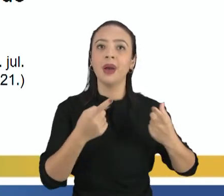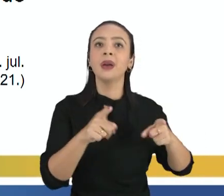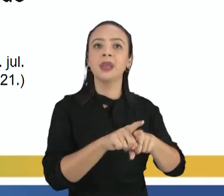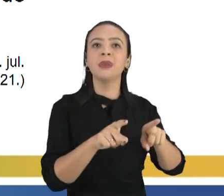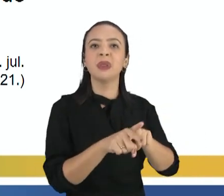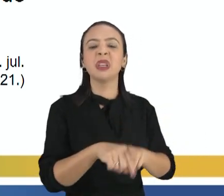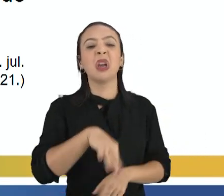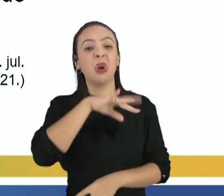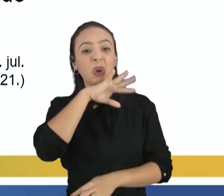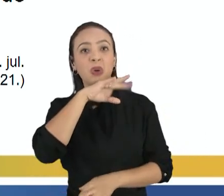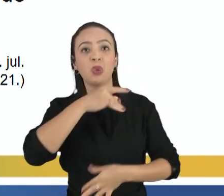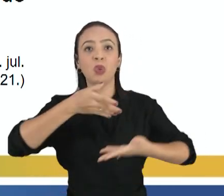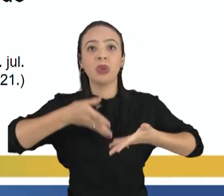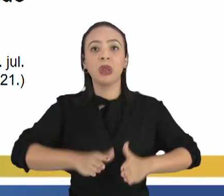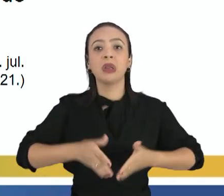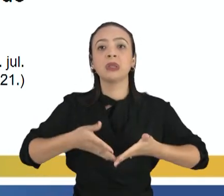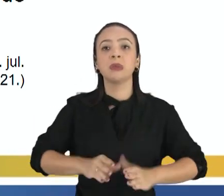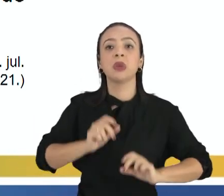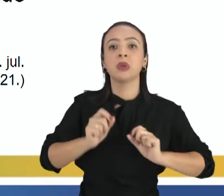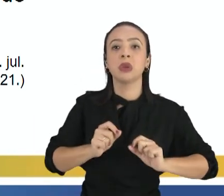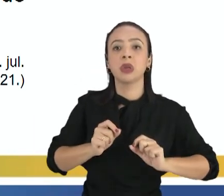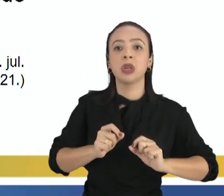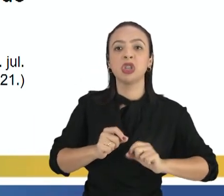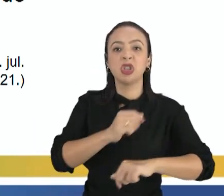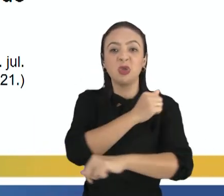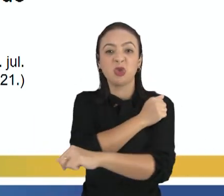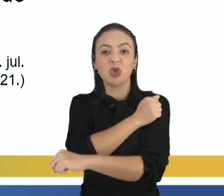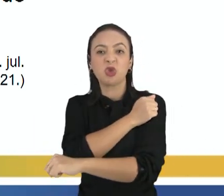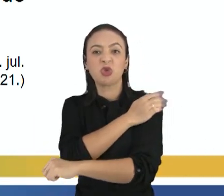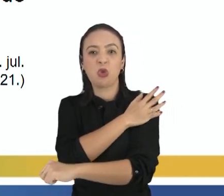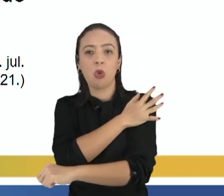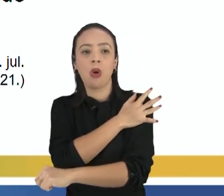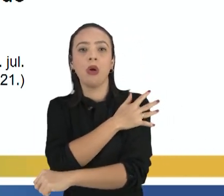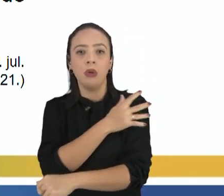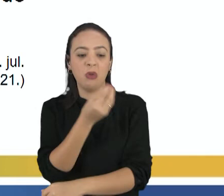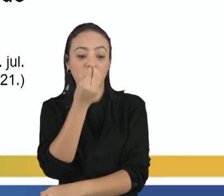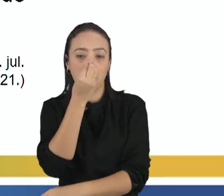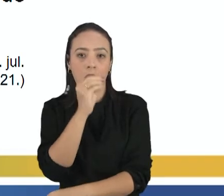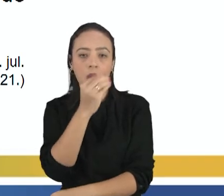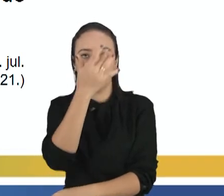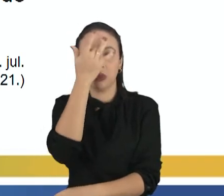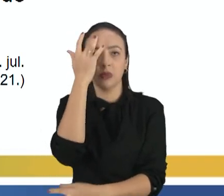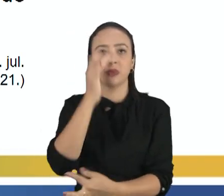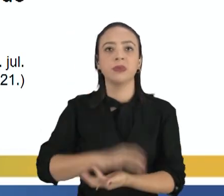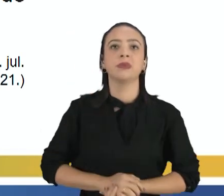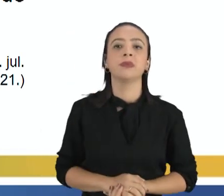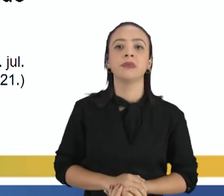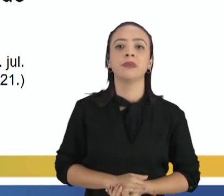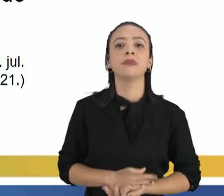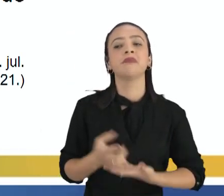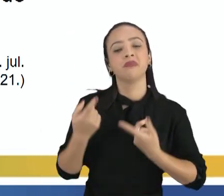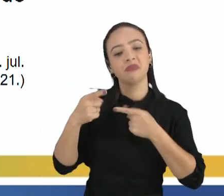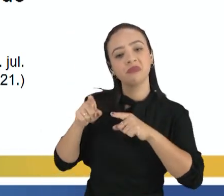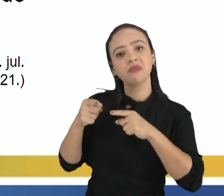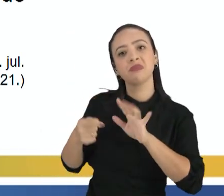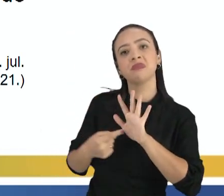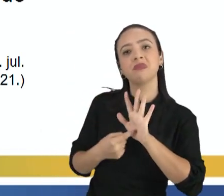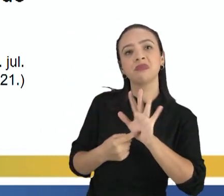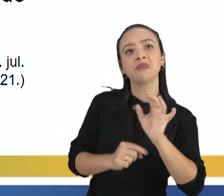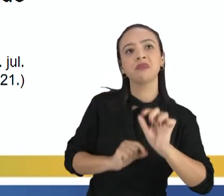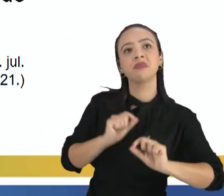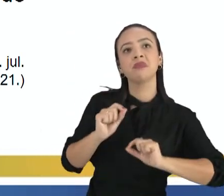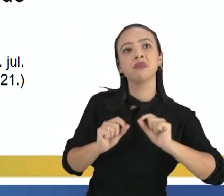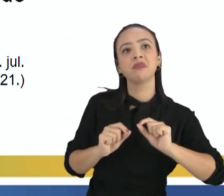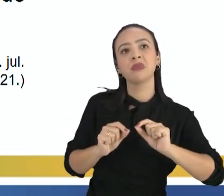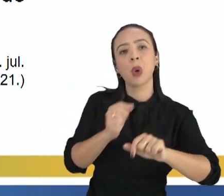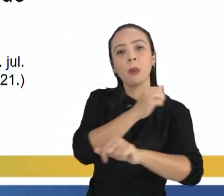de podre, o nascimento de uma nova eugenia. Né? Então, um texto reflexivo aí que veio uma crítica mostrando, infelizmente,